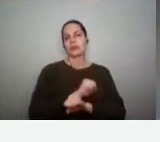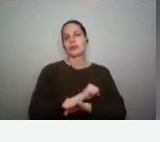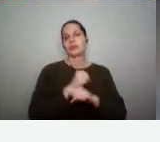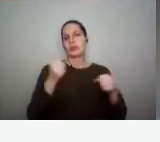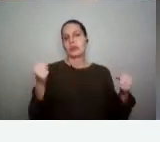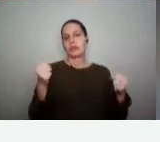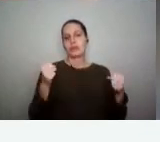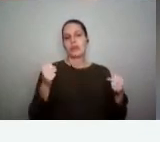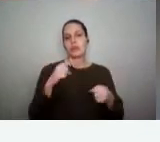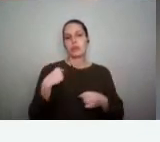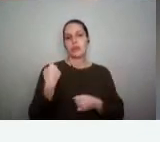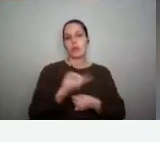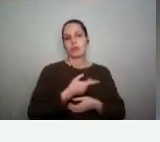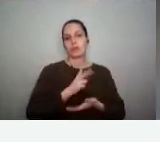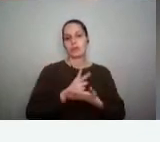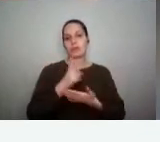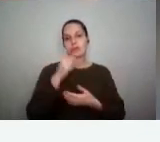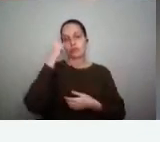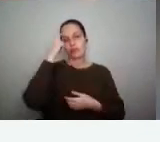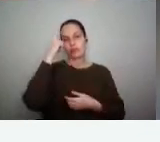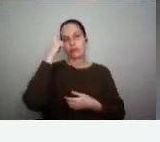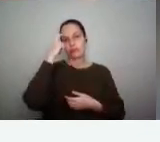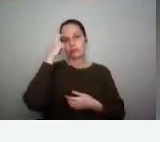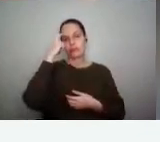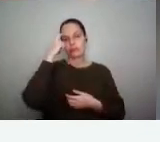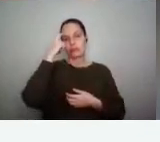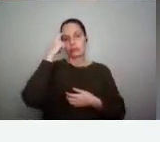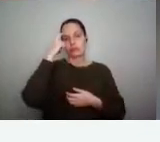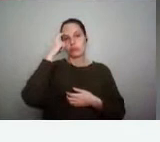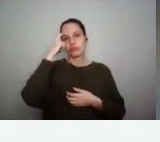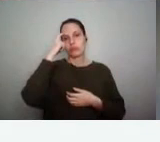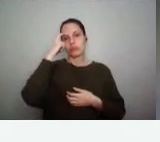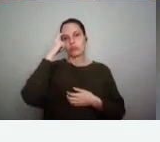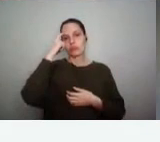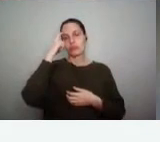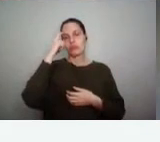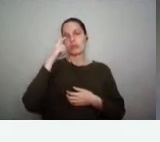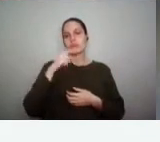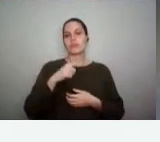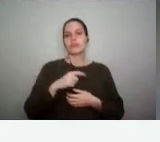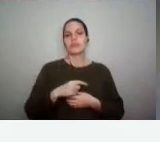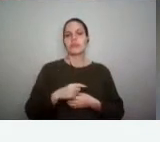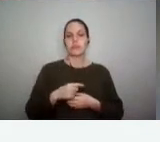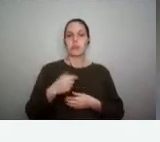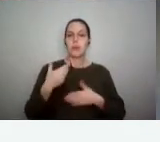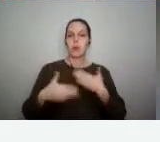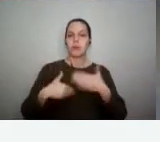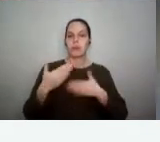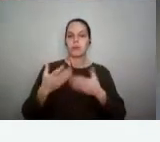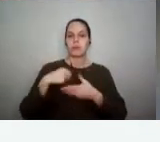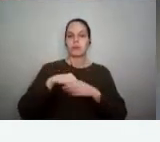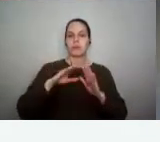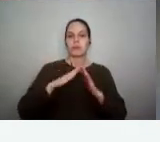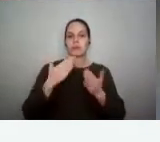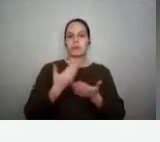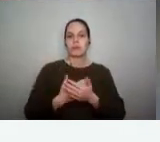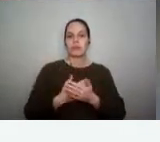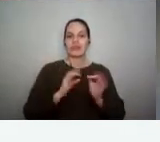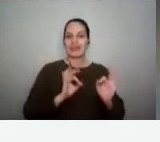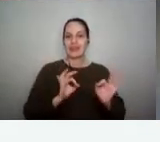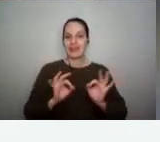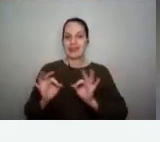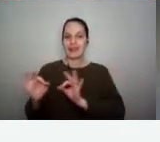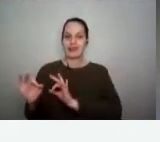né, que o processo escolarizado das certezas ele responda ao